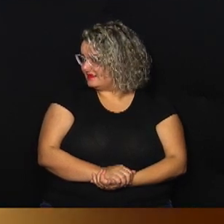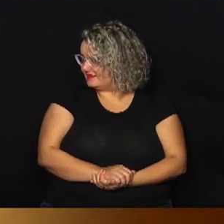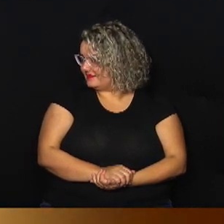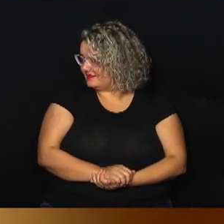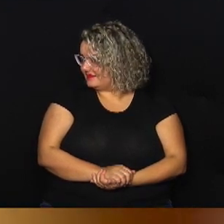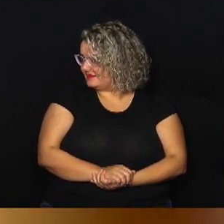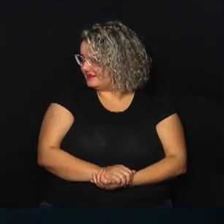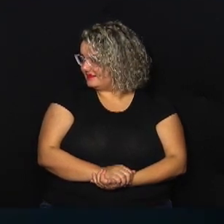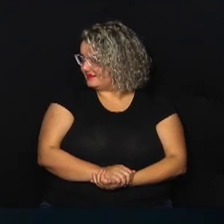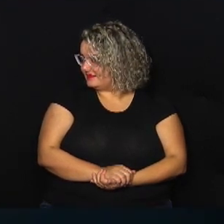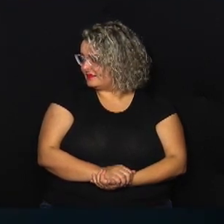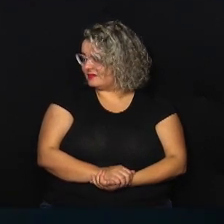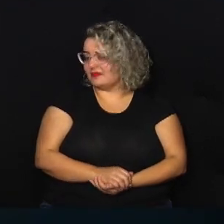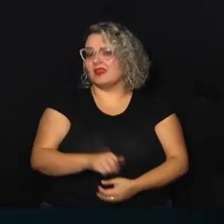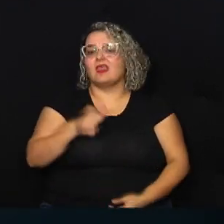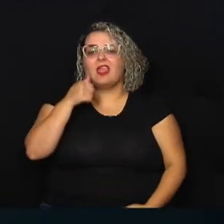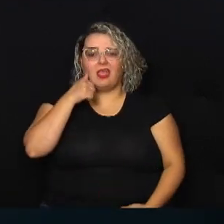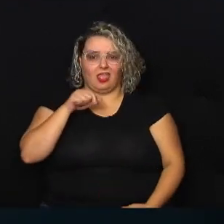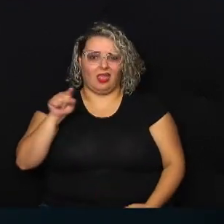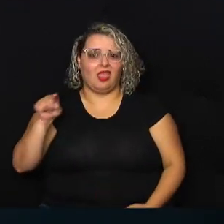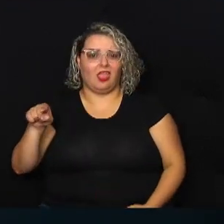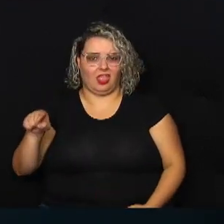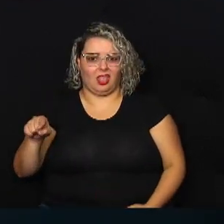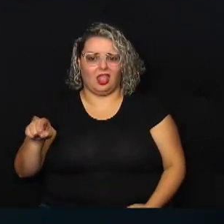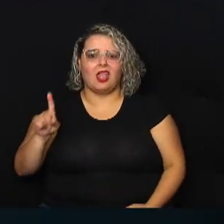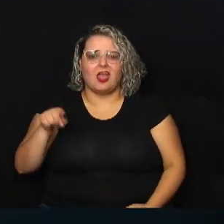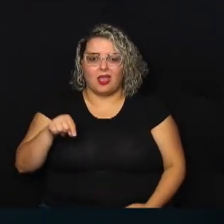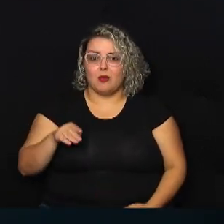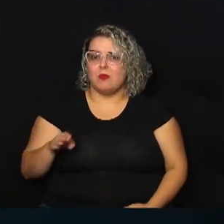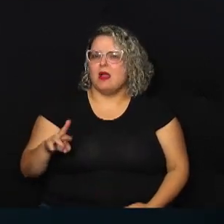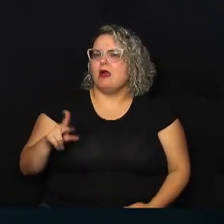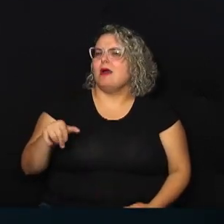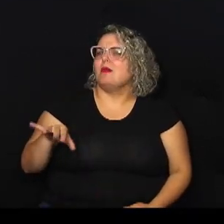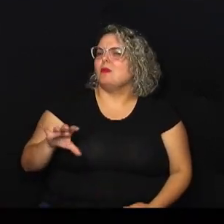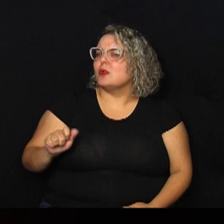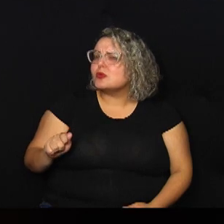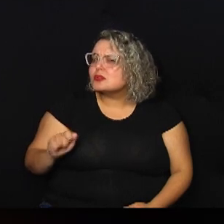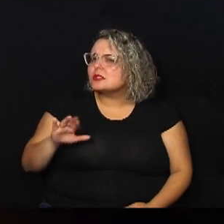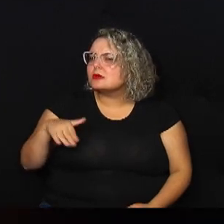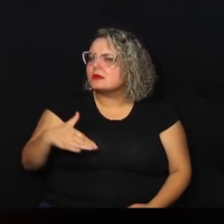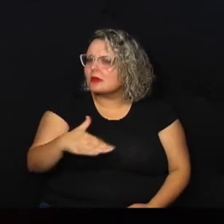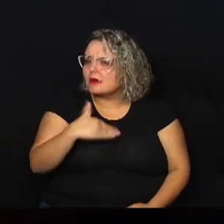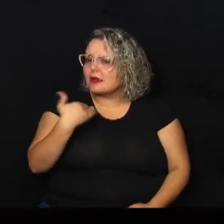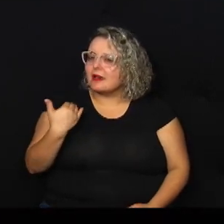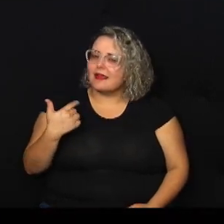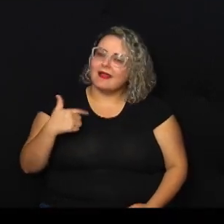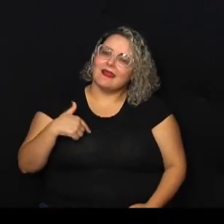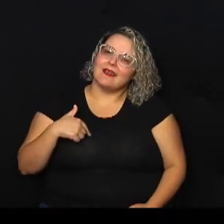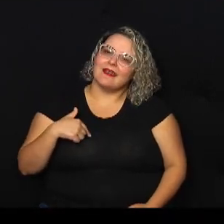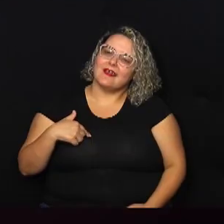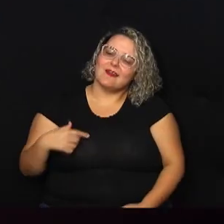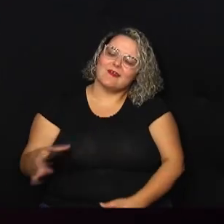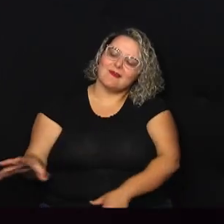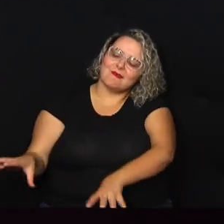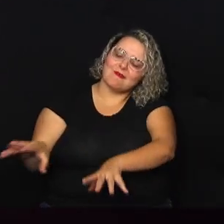Ela é uma bruxa. Mas quando ela morrer, eu vou ficar com seus poderes.